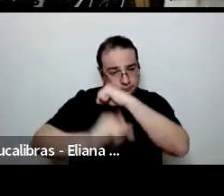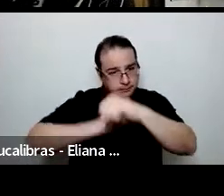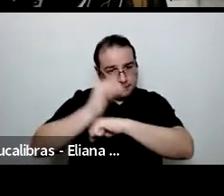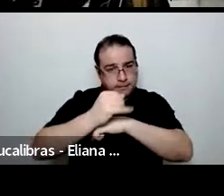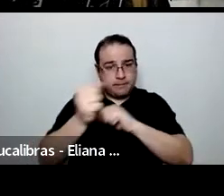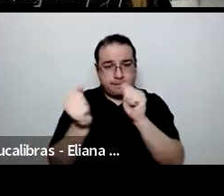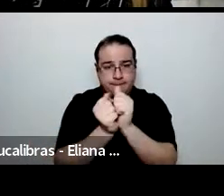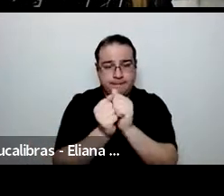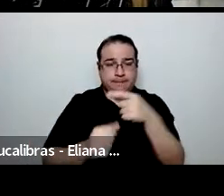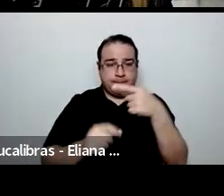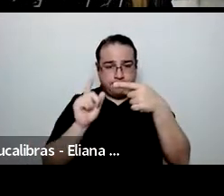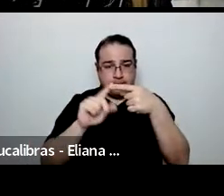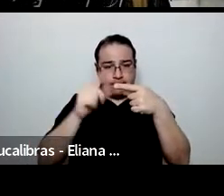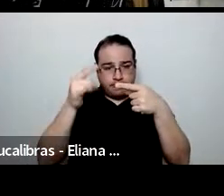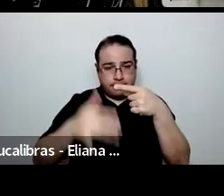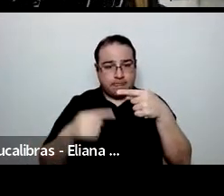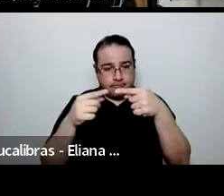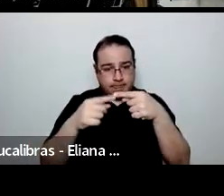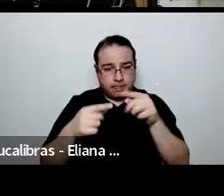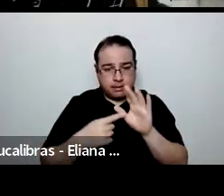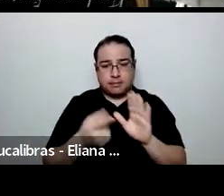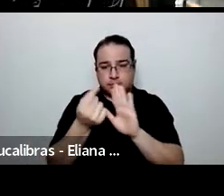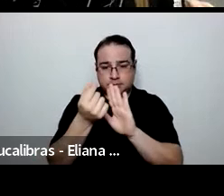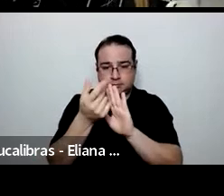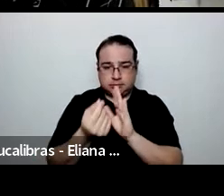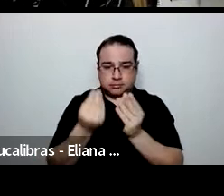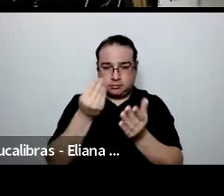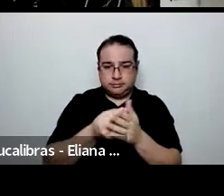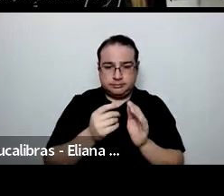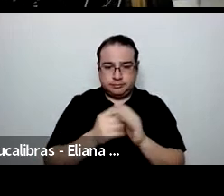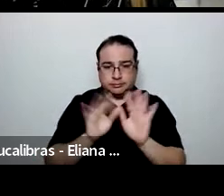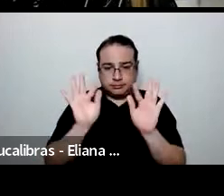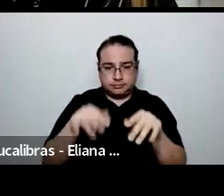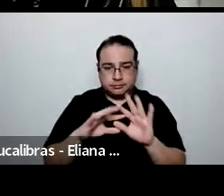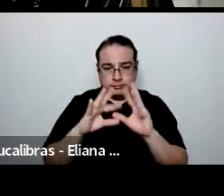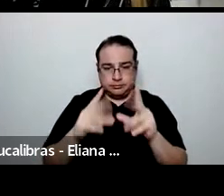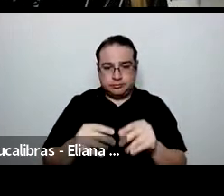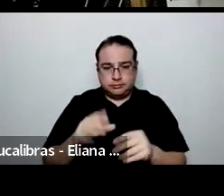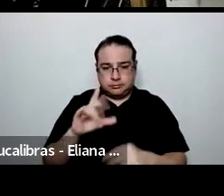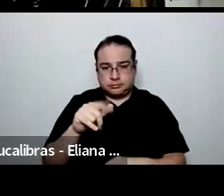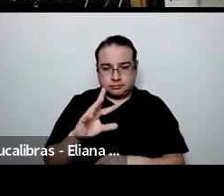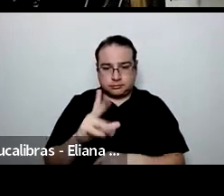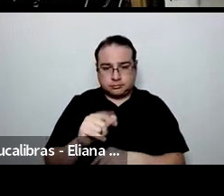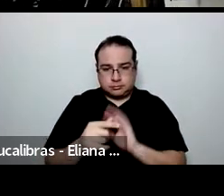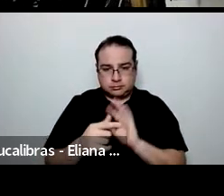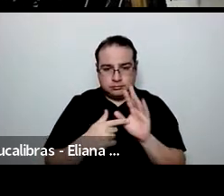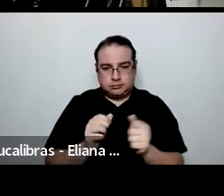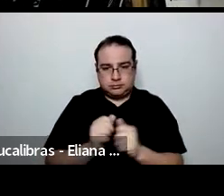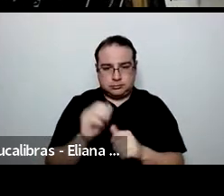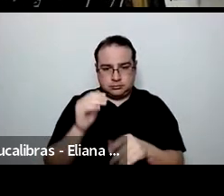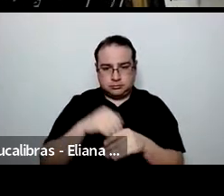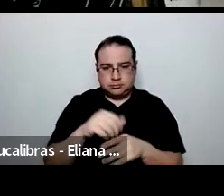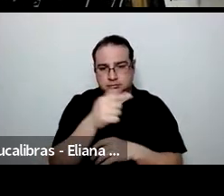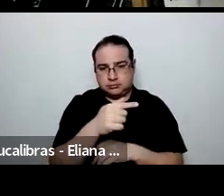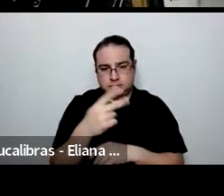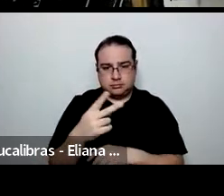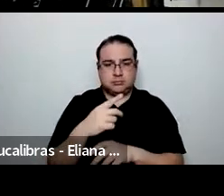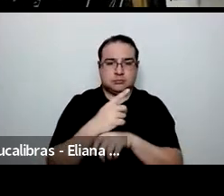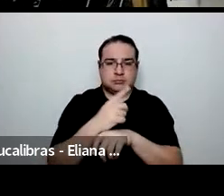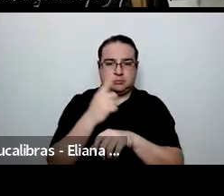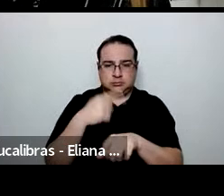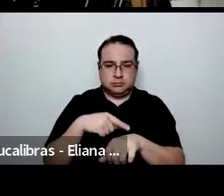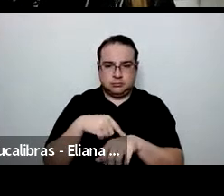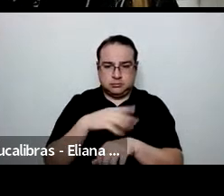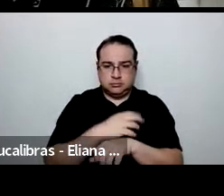um os recursos em dinheiro recebidas para o financiamento de campanha eleitoral em até 72 horas